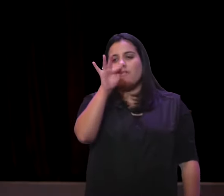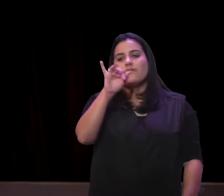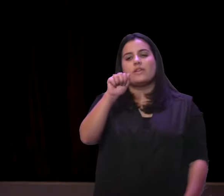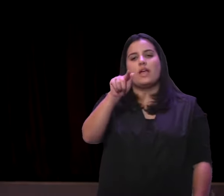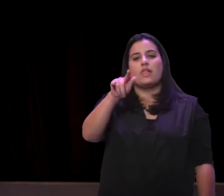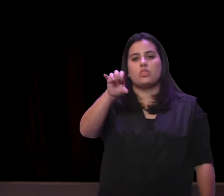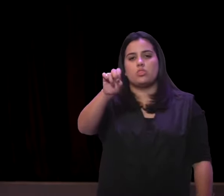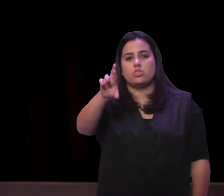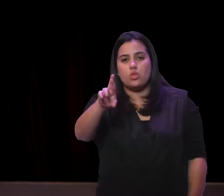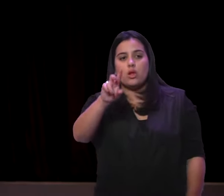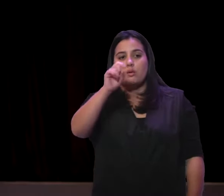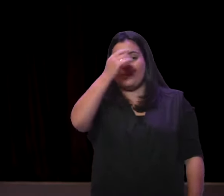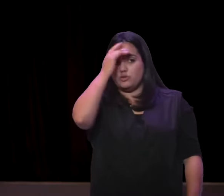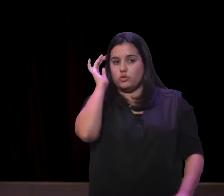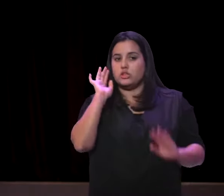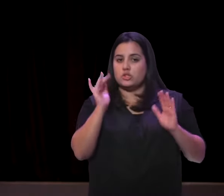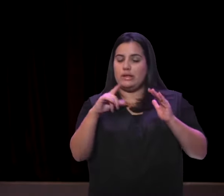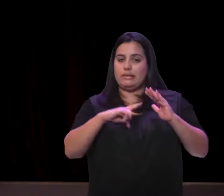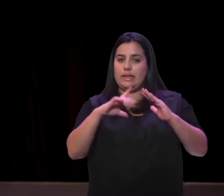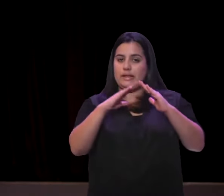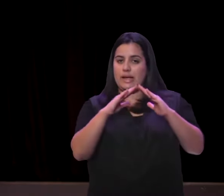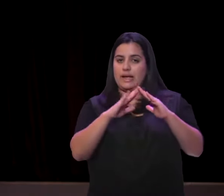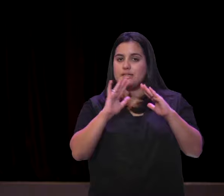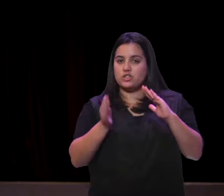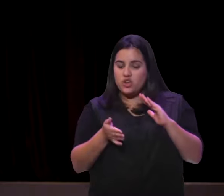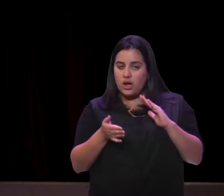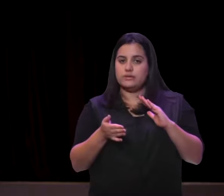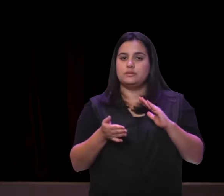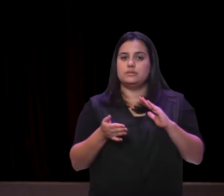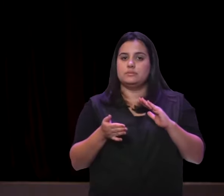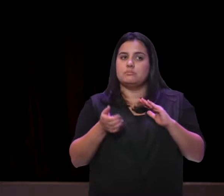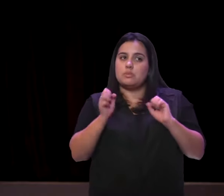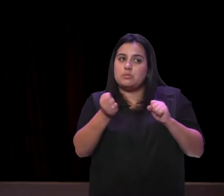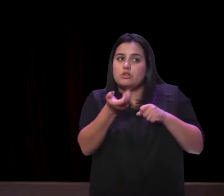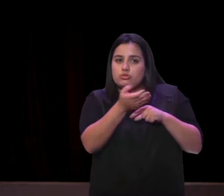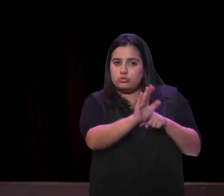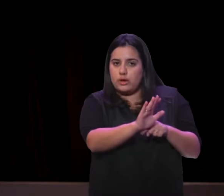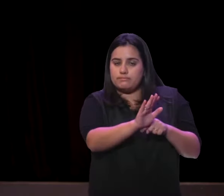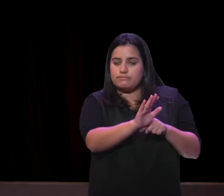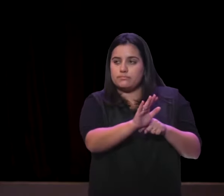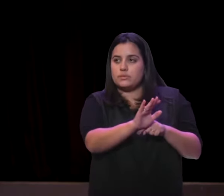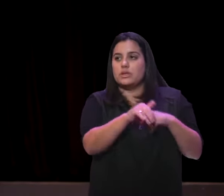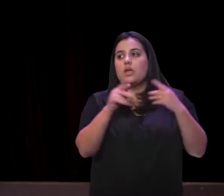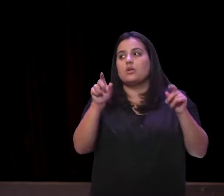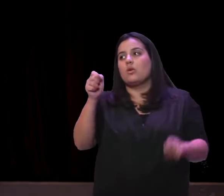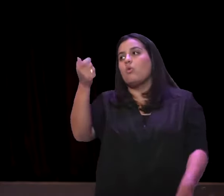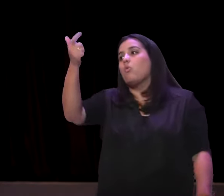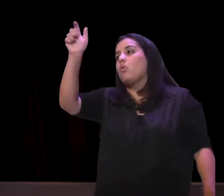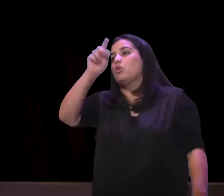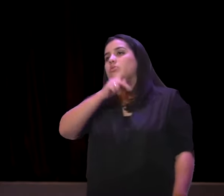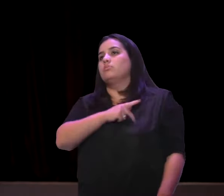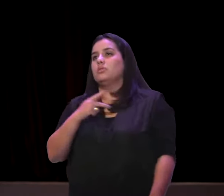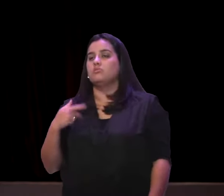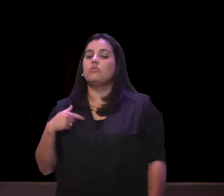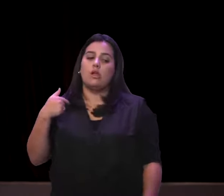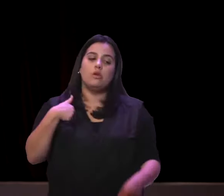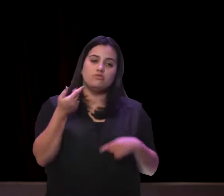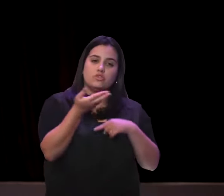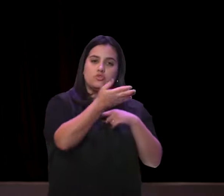já tem uma casa própria, um imóvel, e não era o caso dessa mulher. E aí outro pastor da igreja chega e fala: eu vou ser o